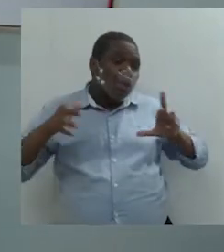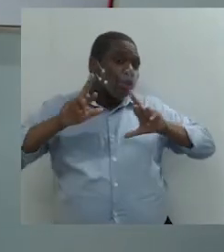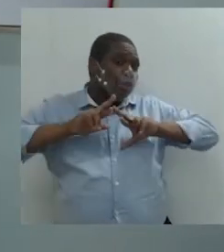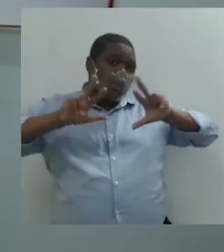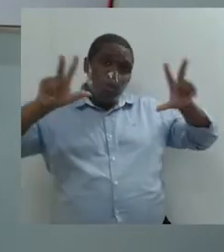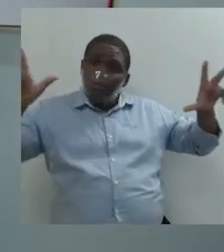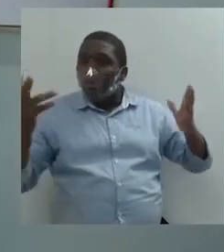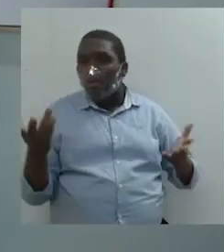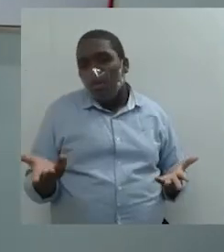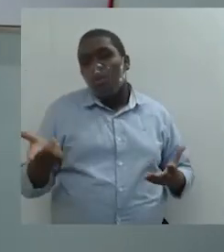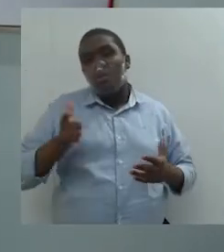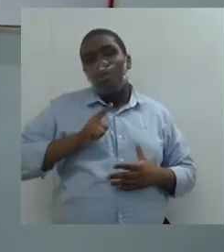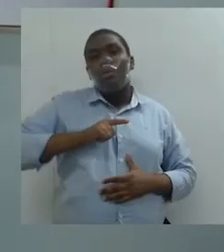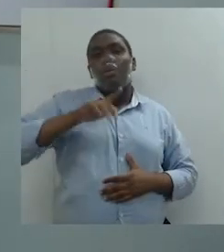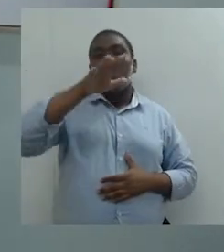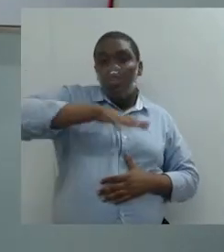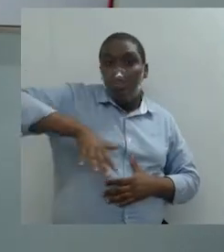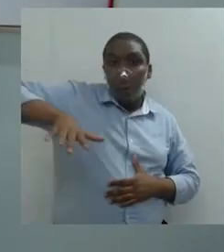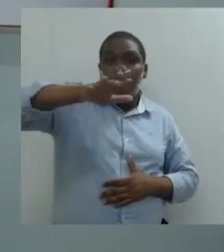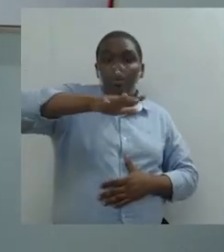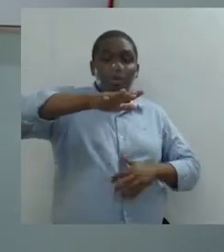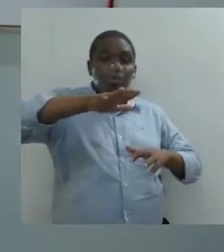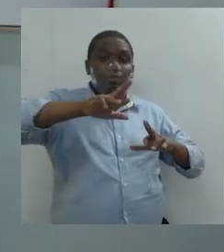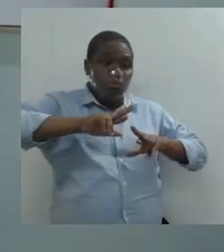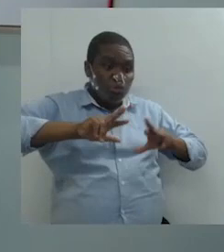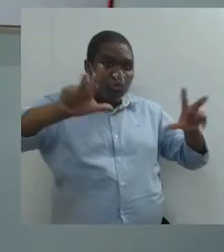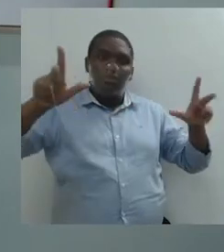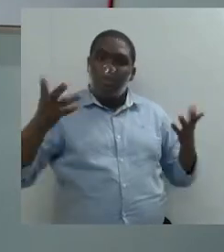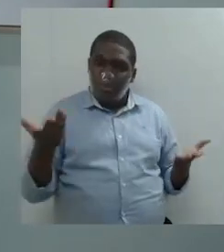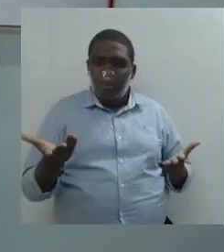são espaços diferentes que nós vamos estudar.